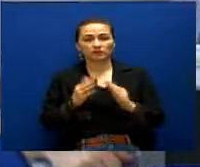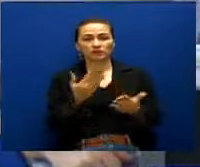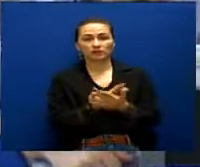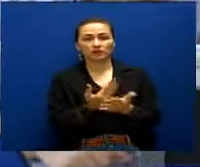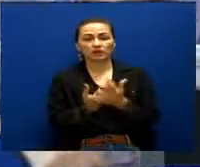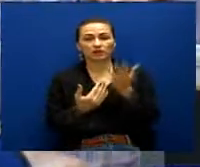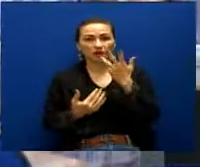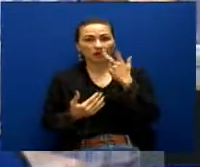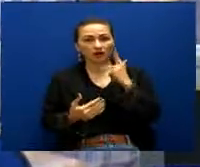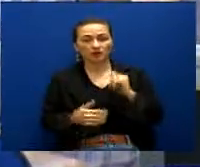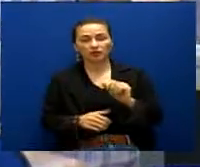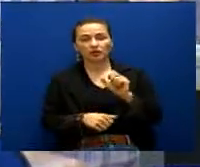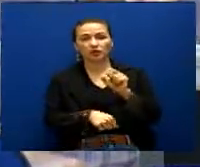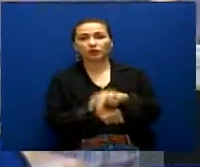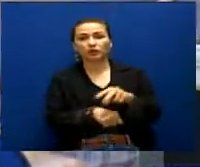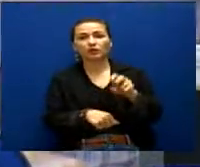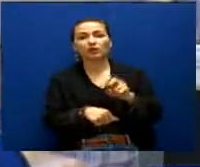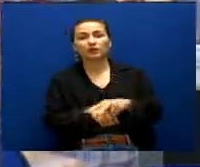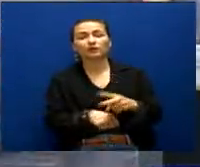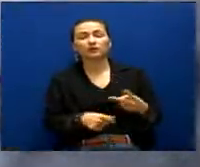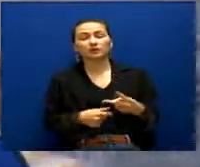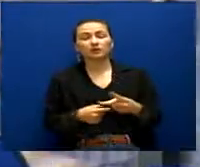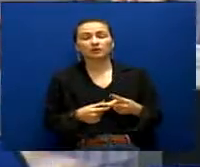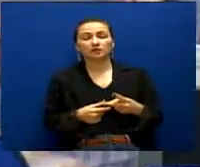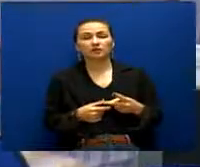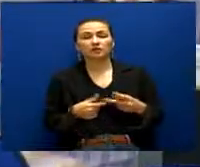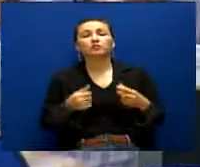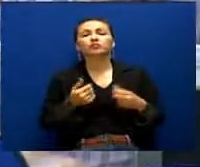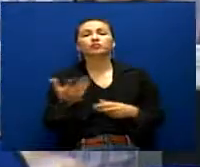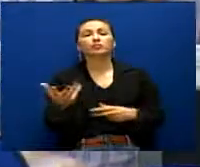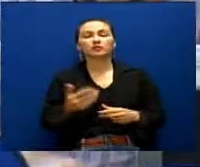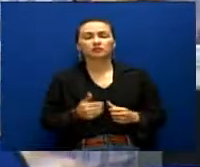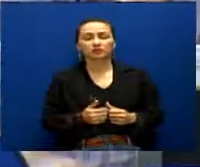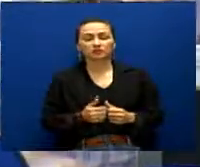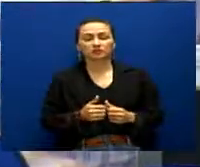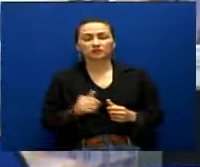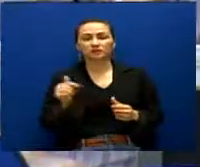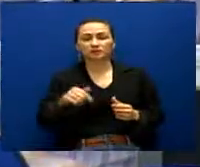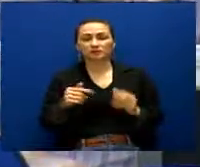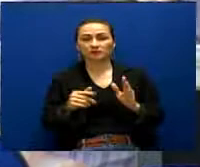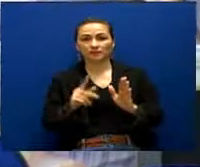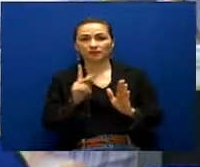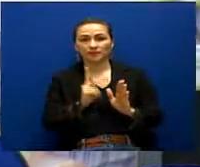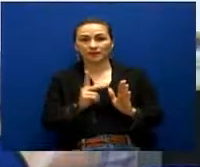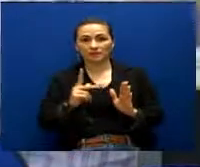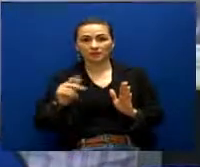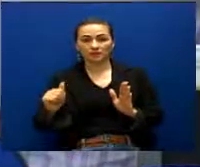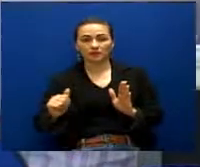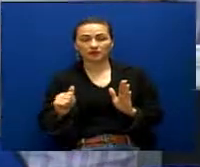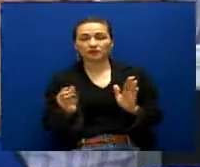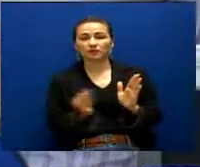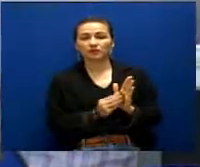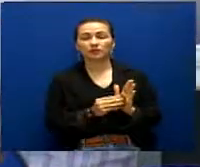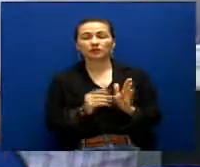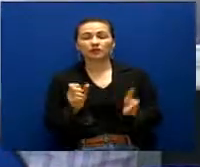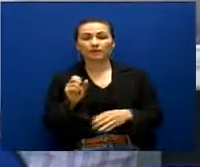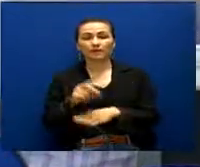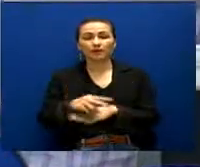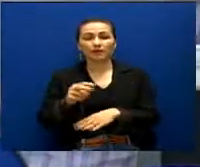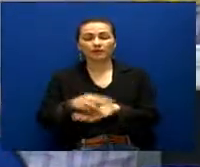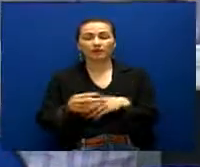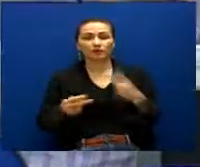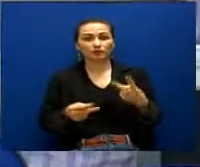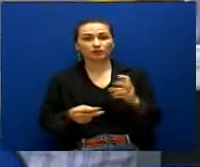creches. Aqui a proposta do PPA aumenta 2.000, não chega a 2.500 vagas. Nós temos um